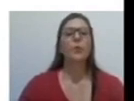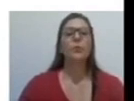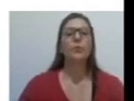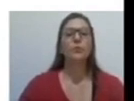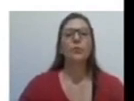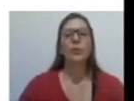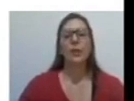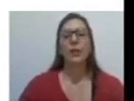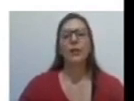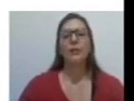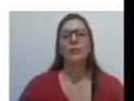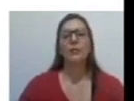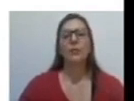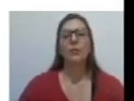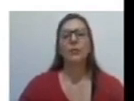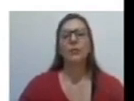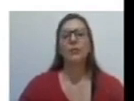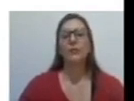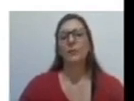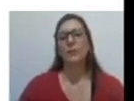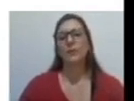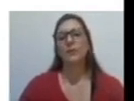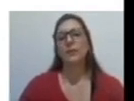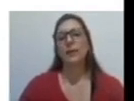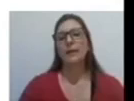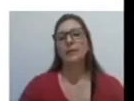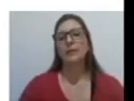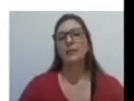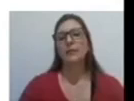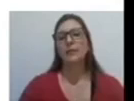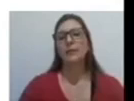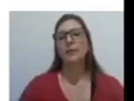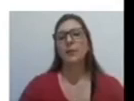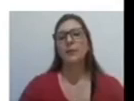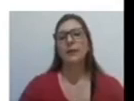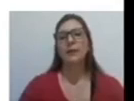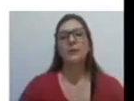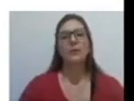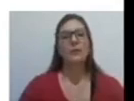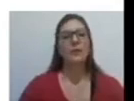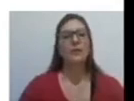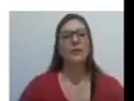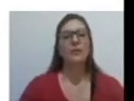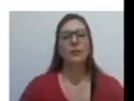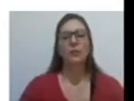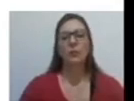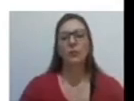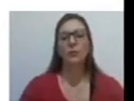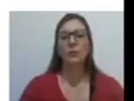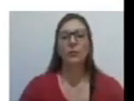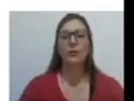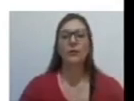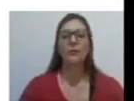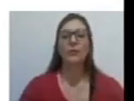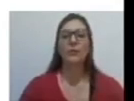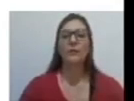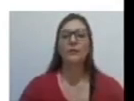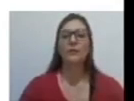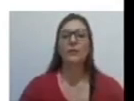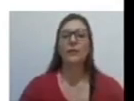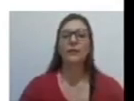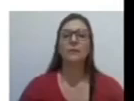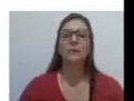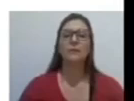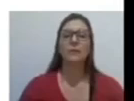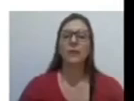O consumo de queijos, iogurtes, bebidas lácteas, leite fermentados deve ser de acordo com a intolerância